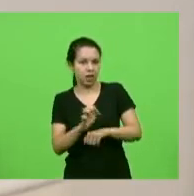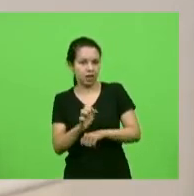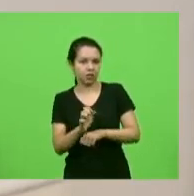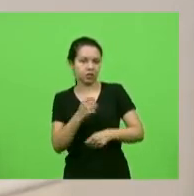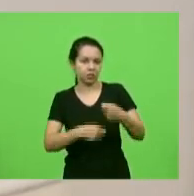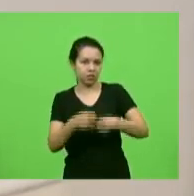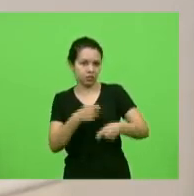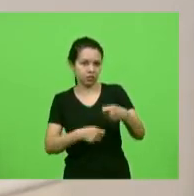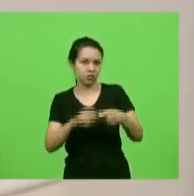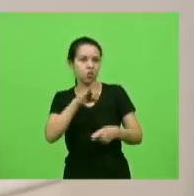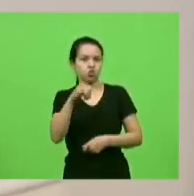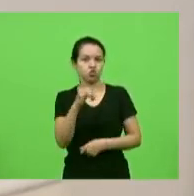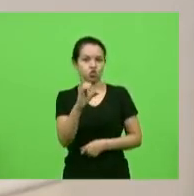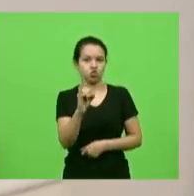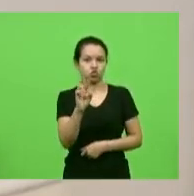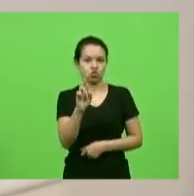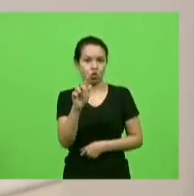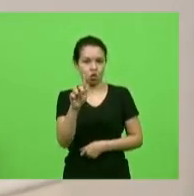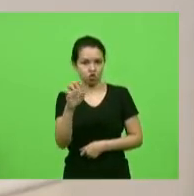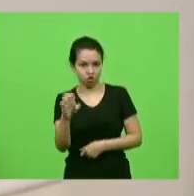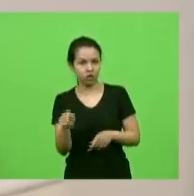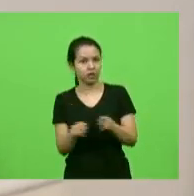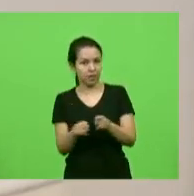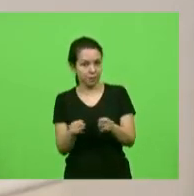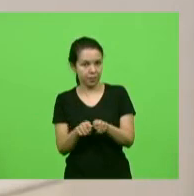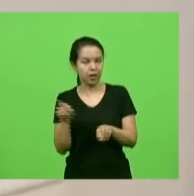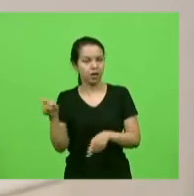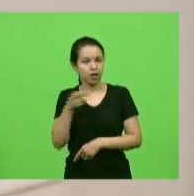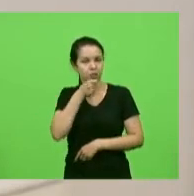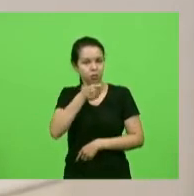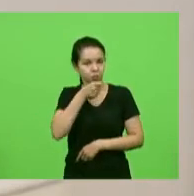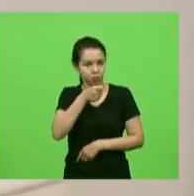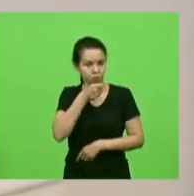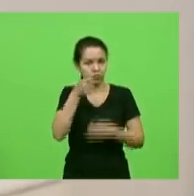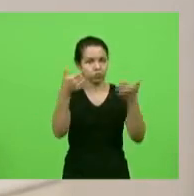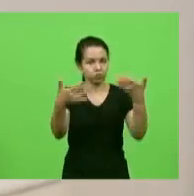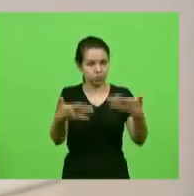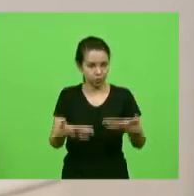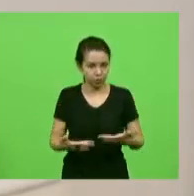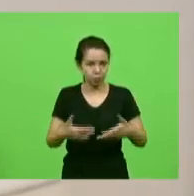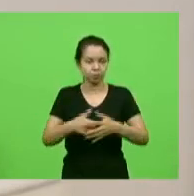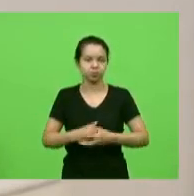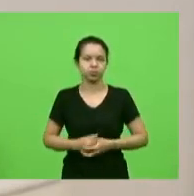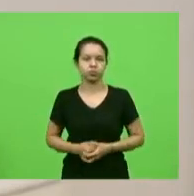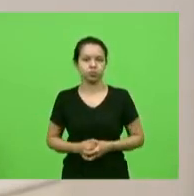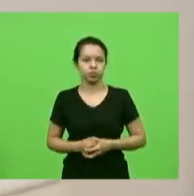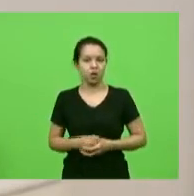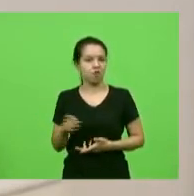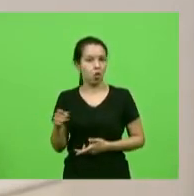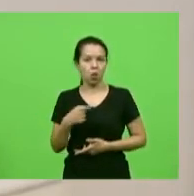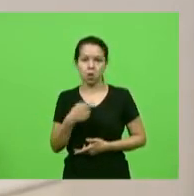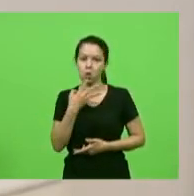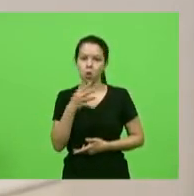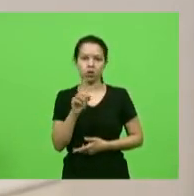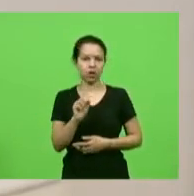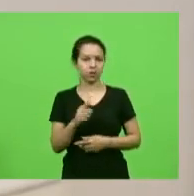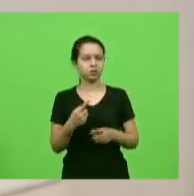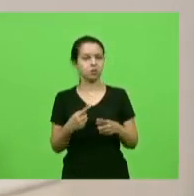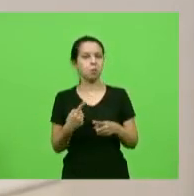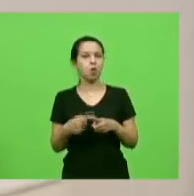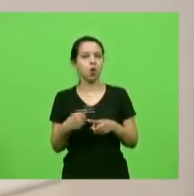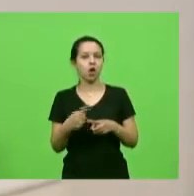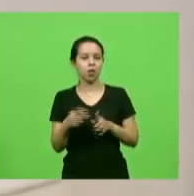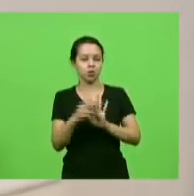Tasca, também em depoimento prestado à Comissão Parlamentar de Inquérito, afirmou desconhecer o motivo da retirada do projeto de lei.